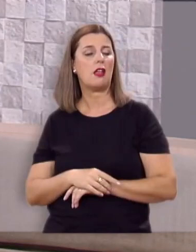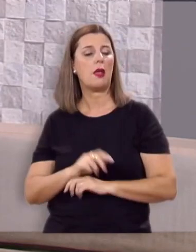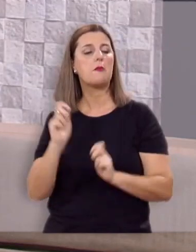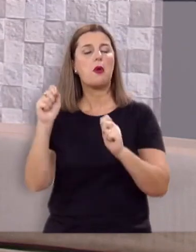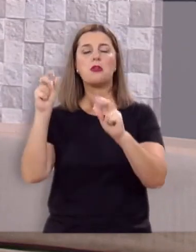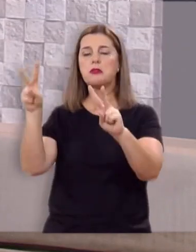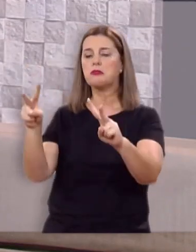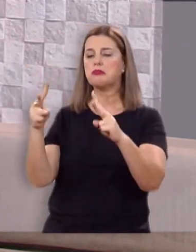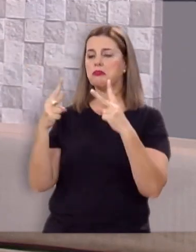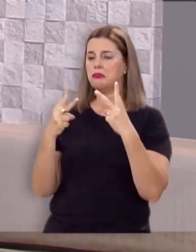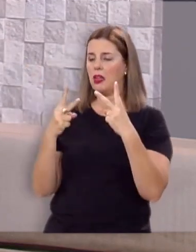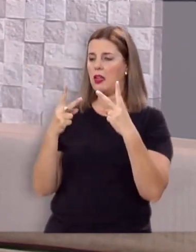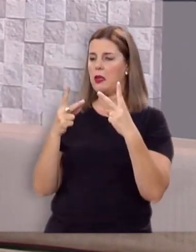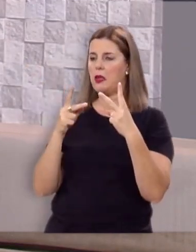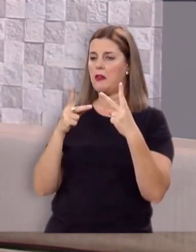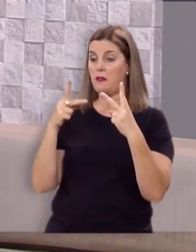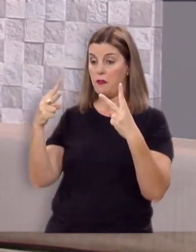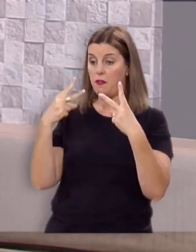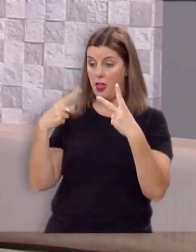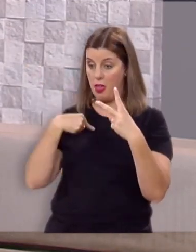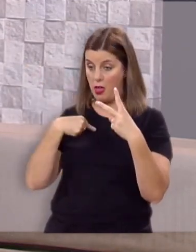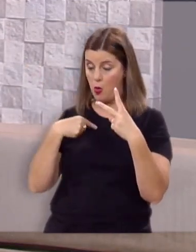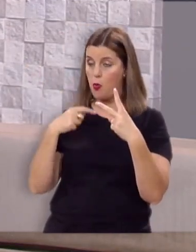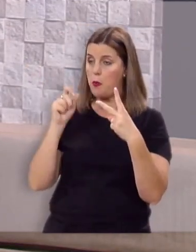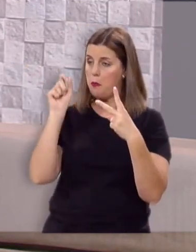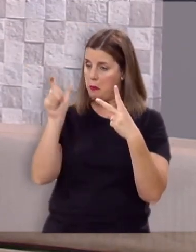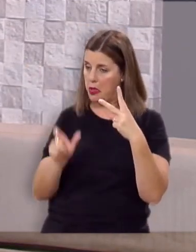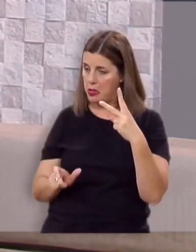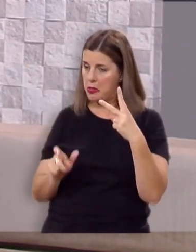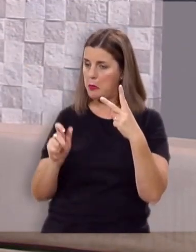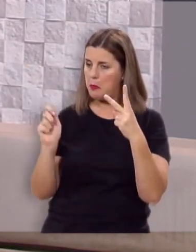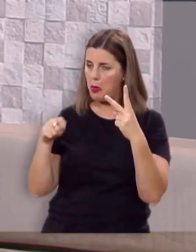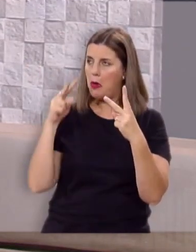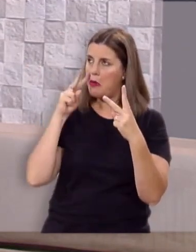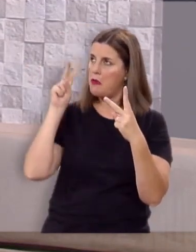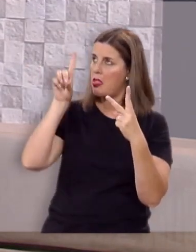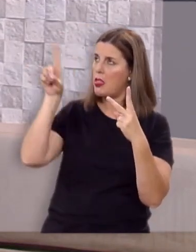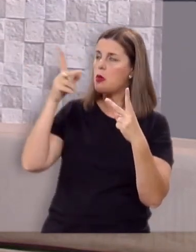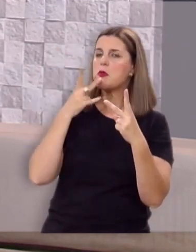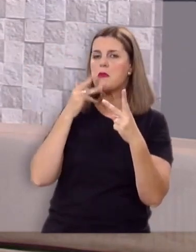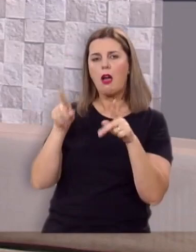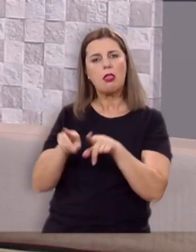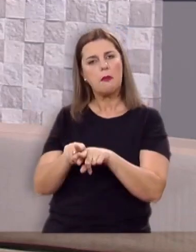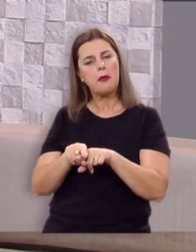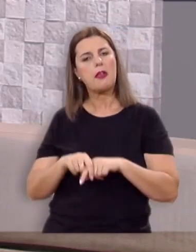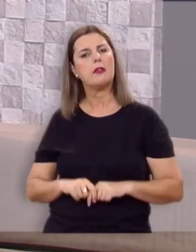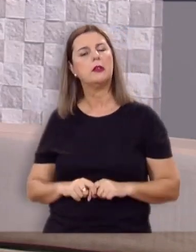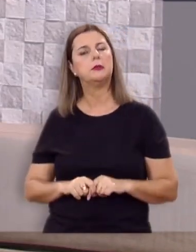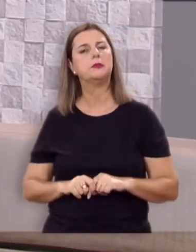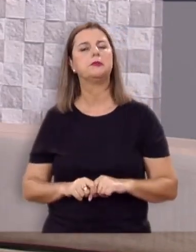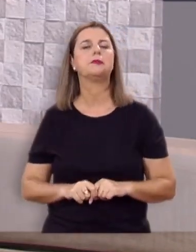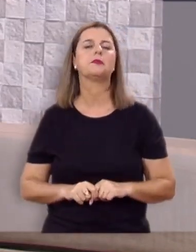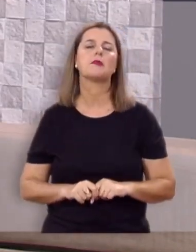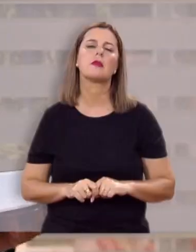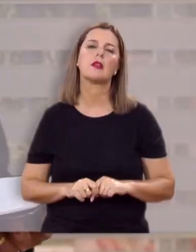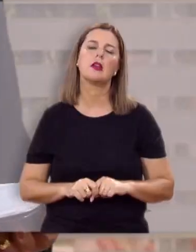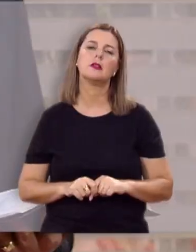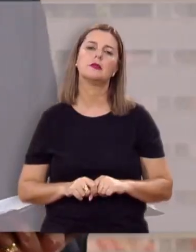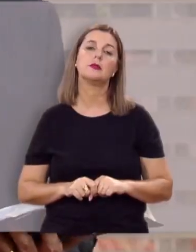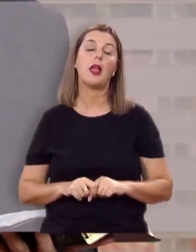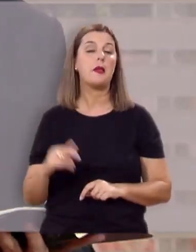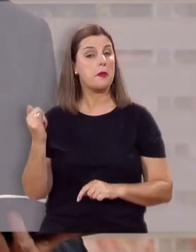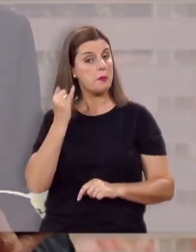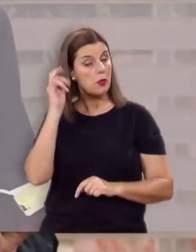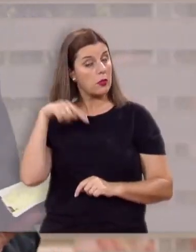pôde dizer: quem me vê a mim, vê o Pai, porque eu e o Pai somos um. É